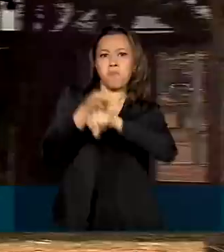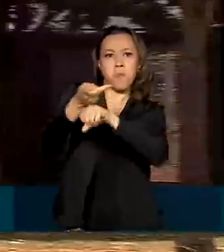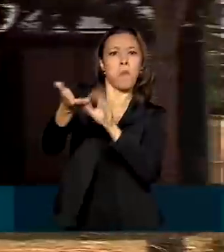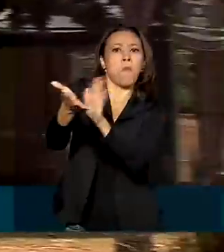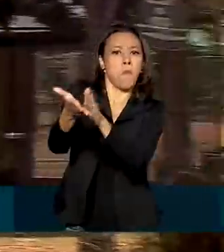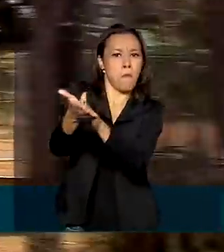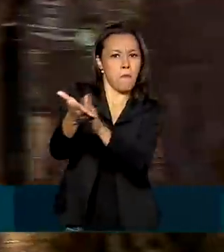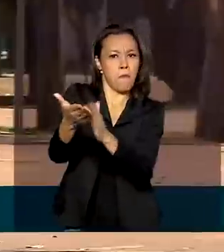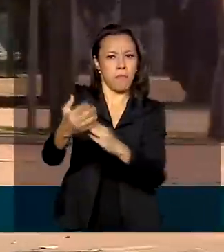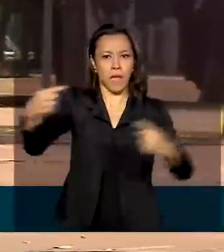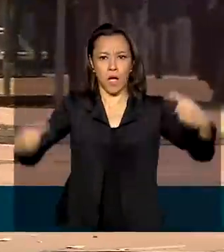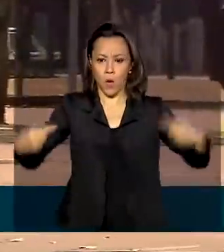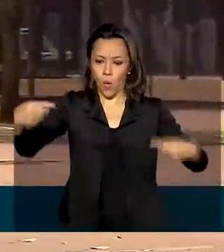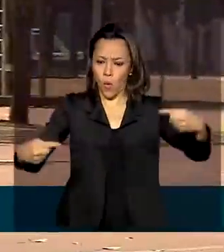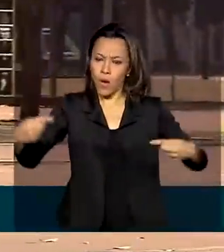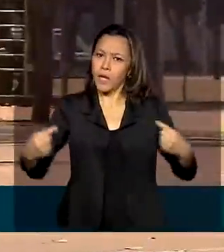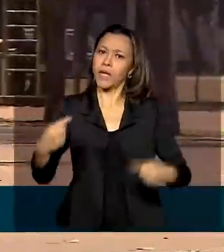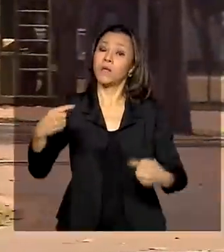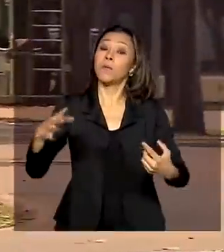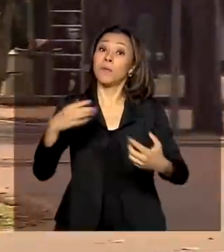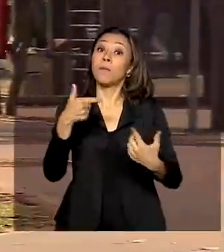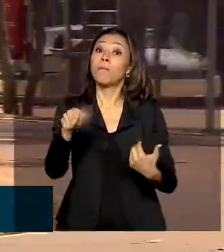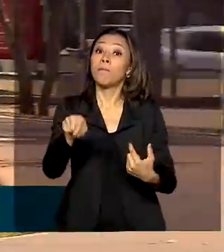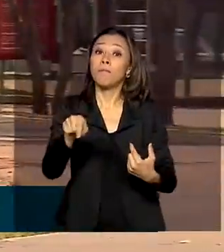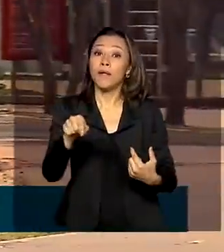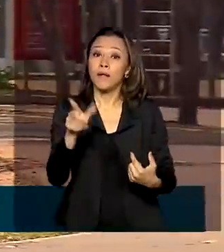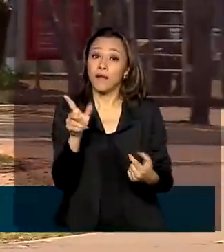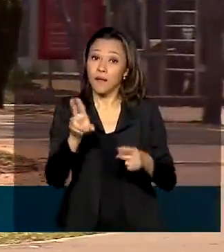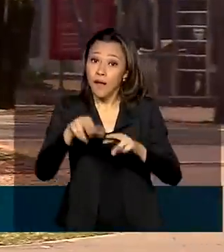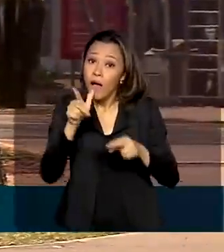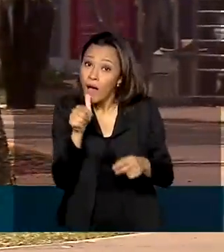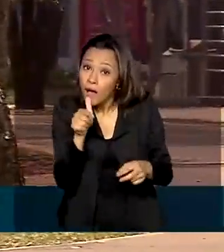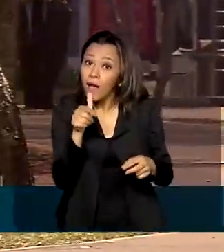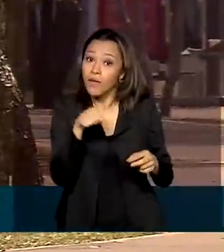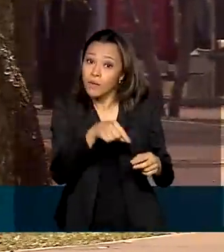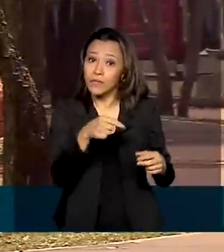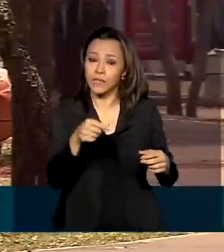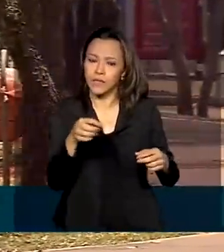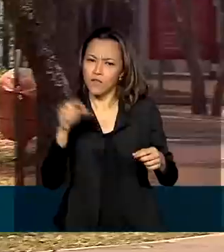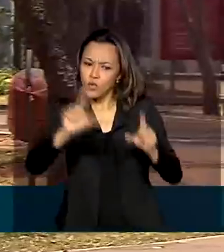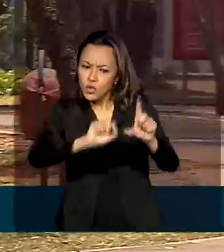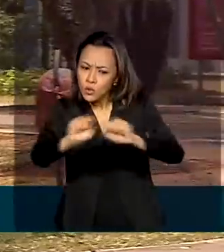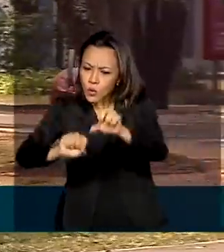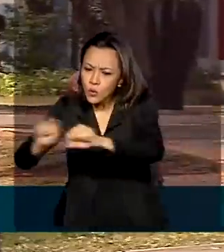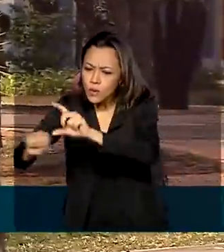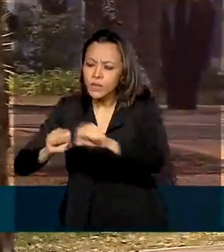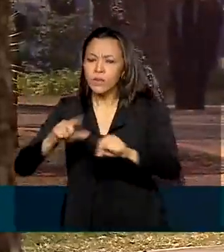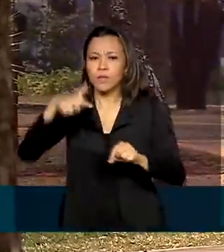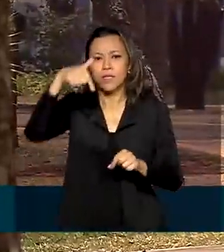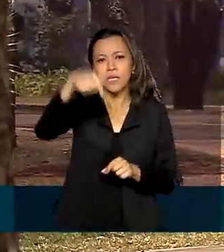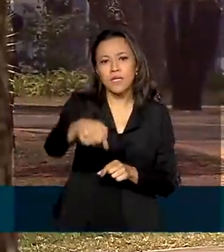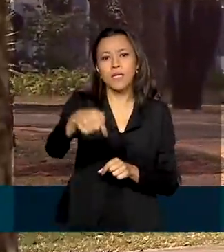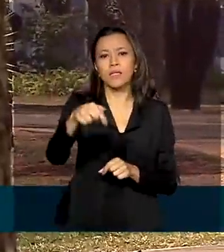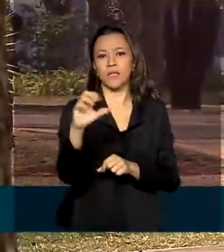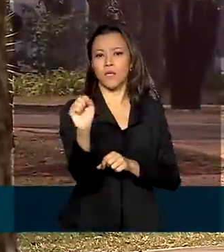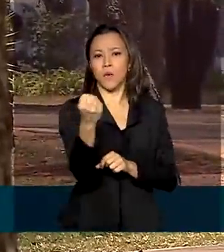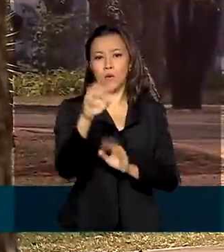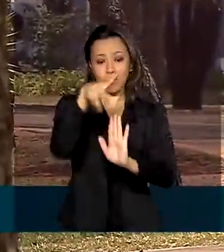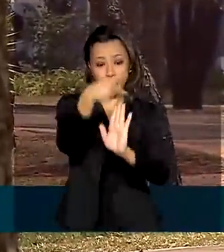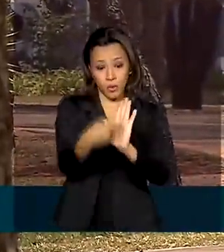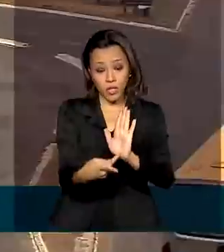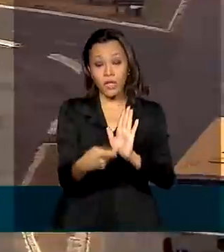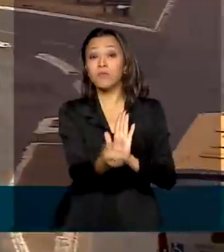Organização Internacional Parceria Global pela Água. Foram selecionados 78 projetos de